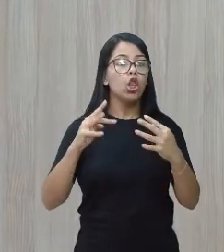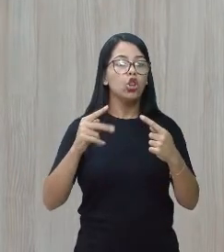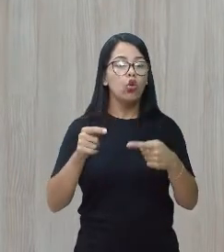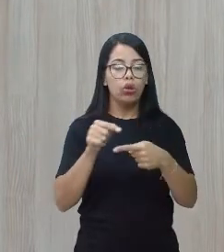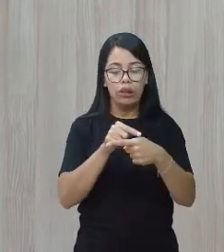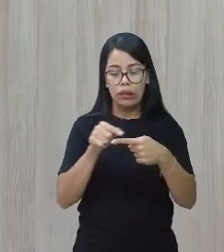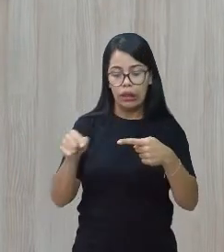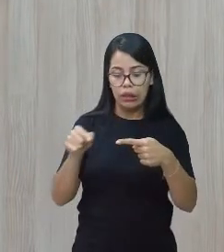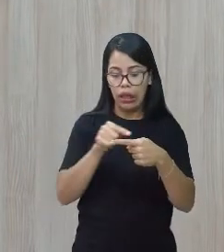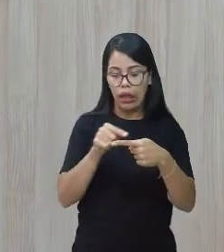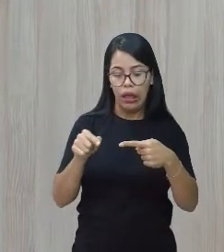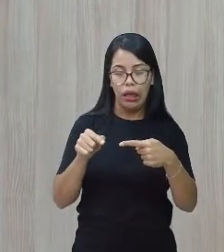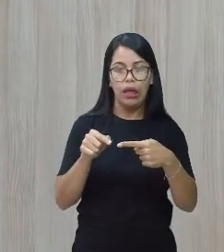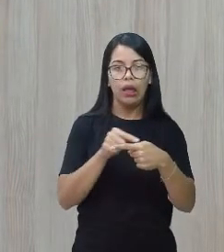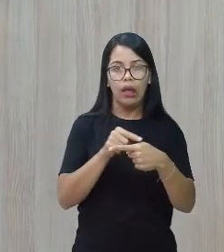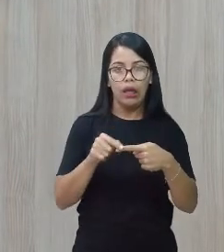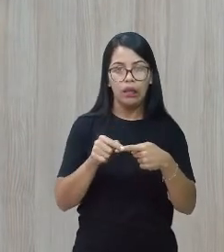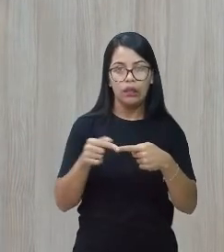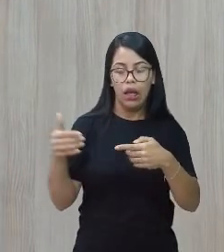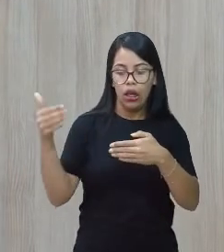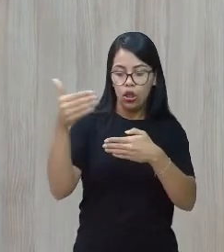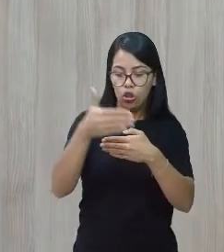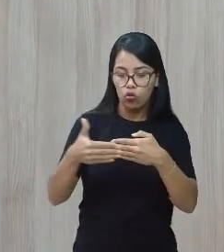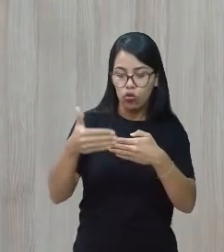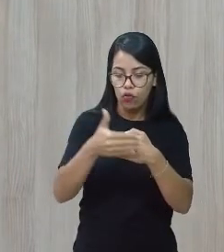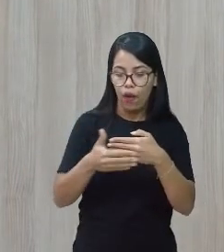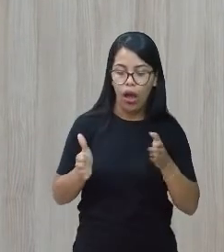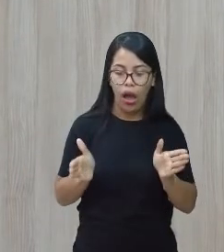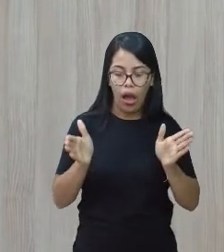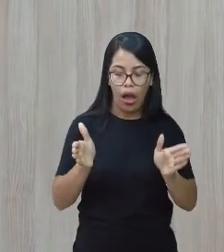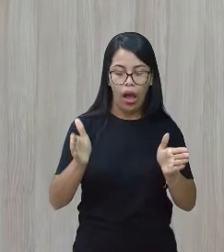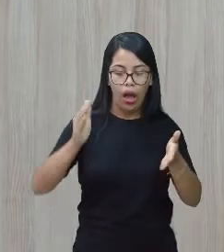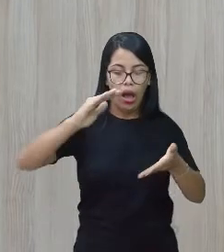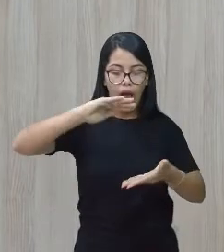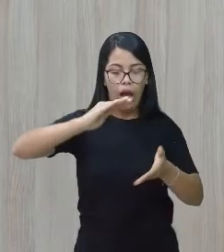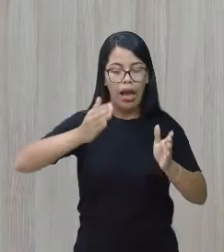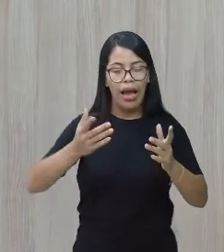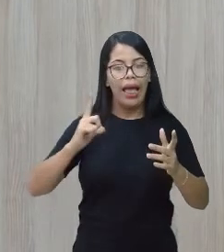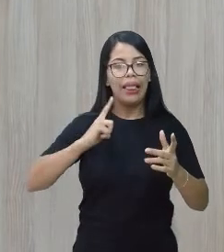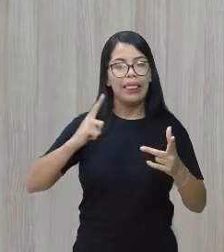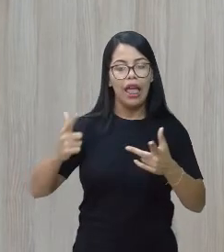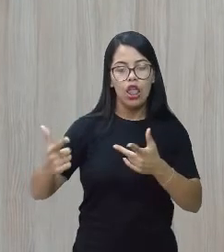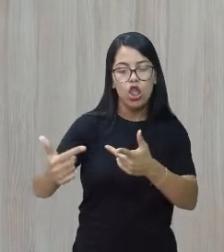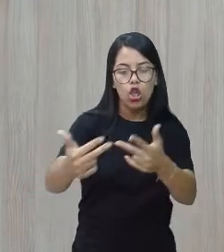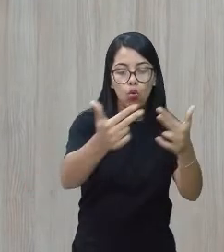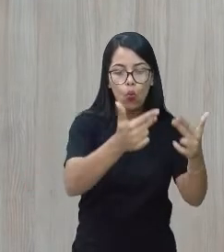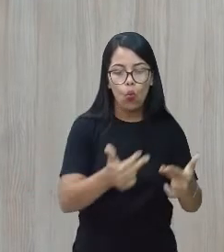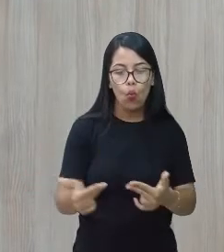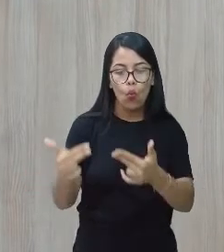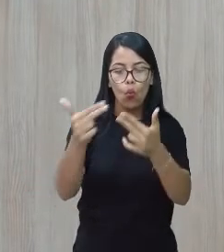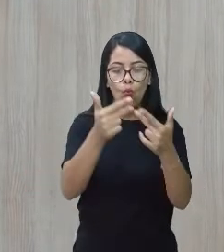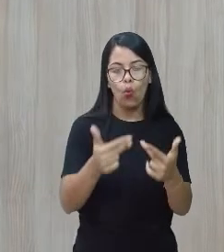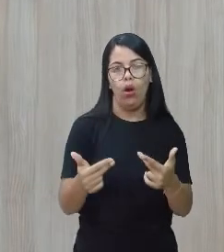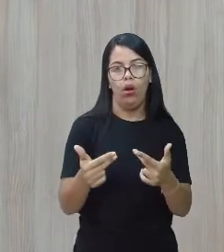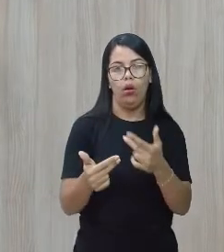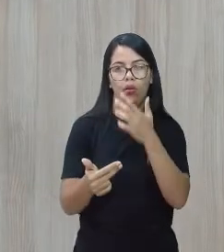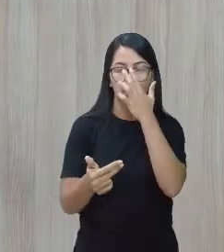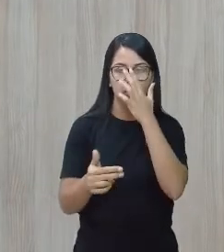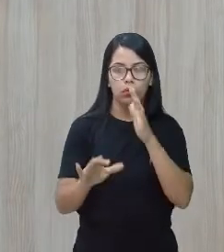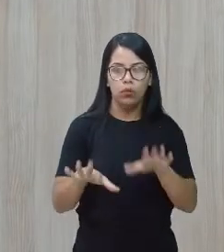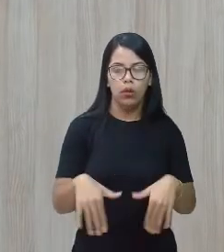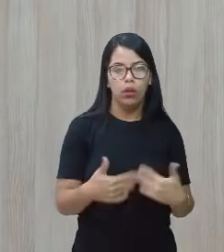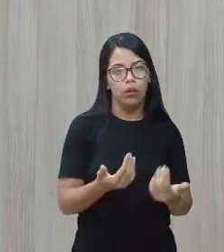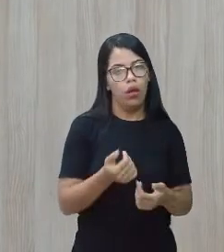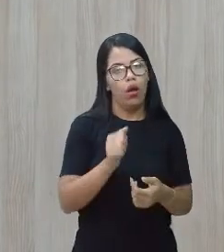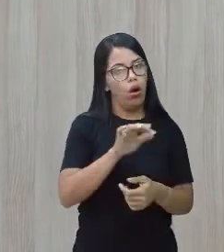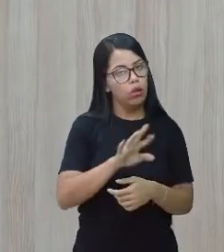eles possuem a mesma medida, certo? Então, em vez de a gente multiplicar lá, igual ao bloco retangular, A